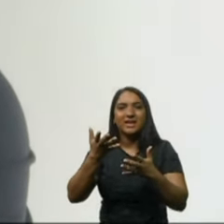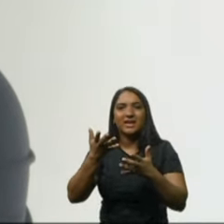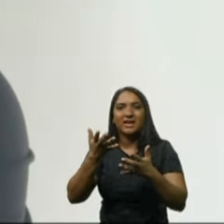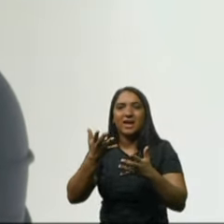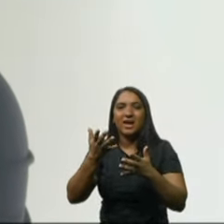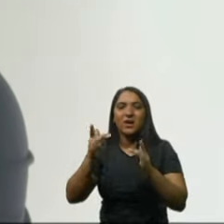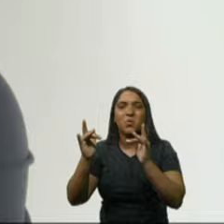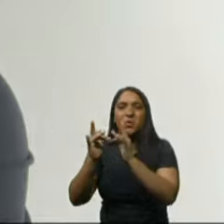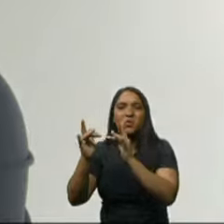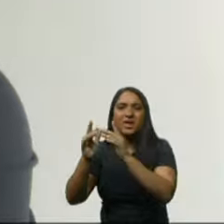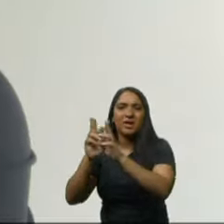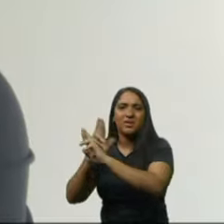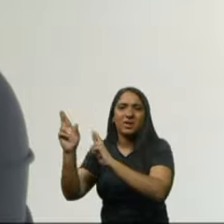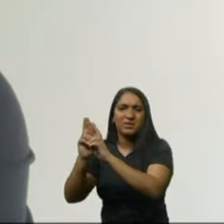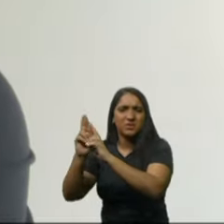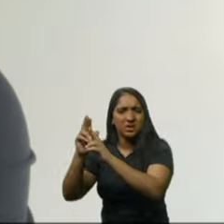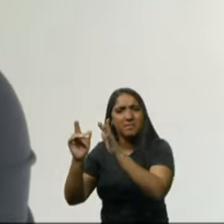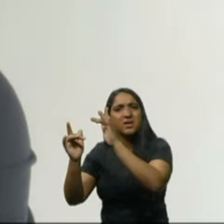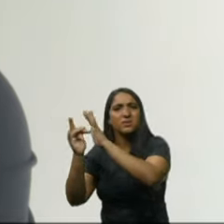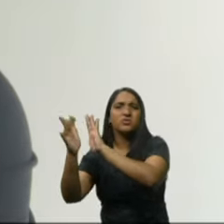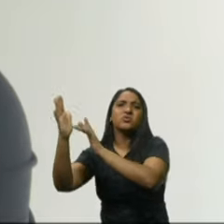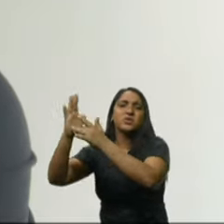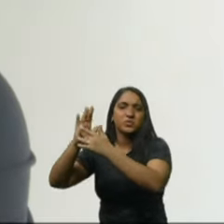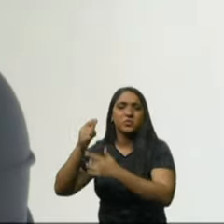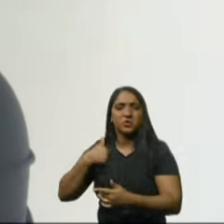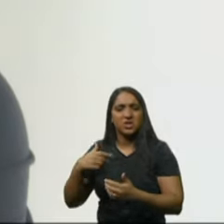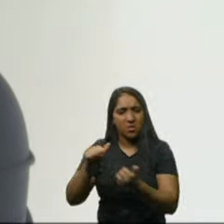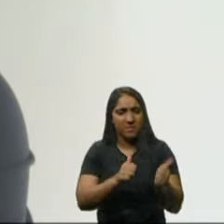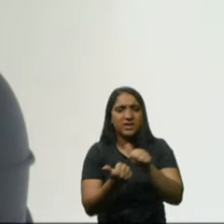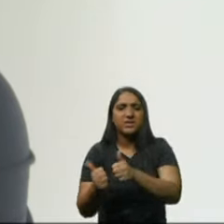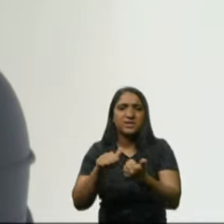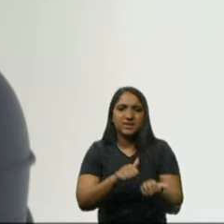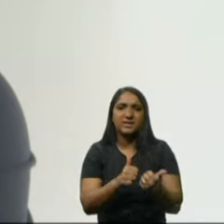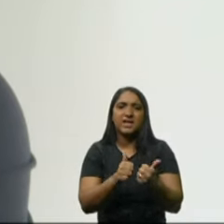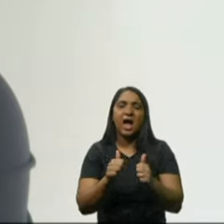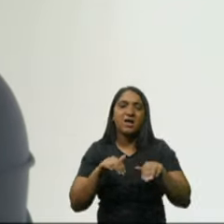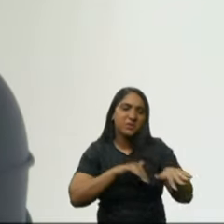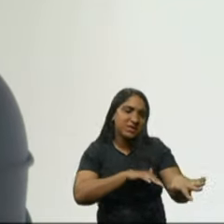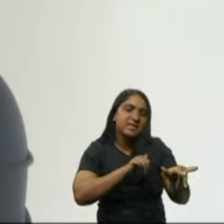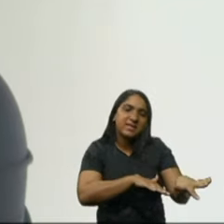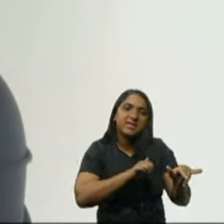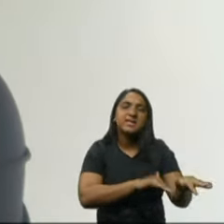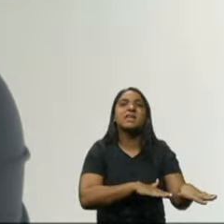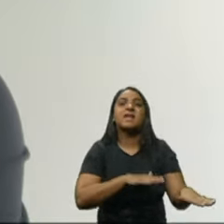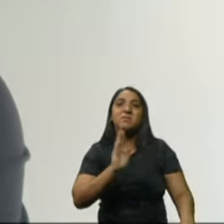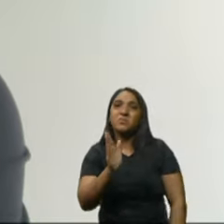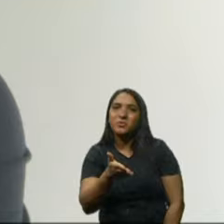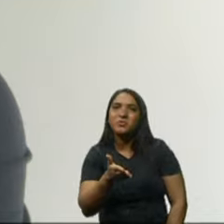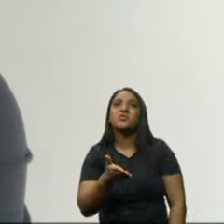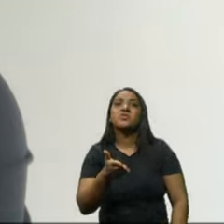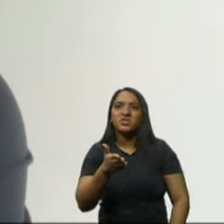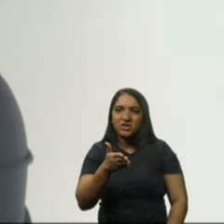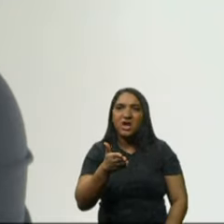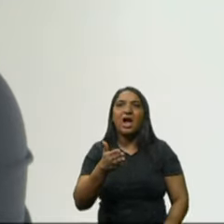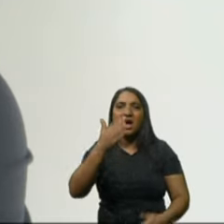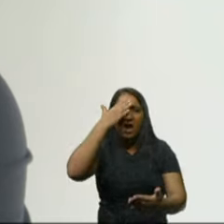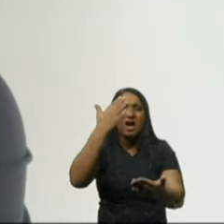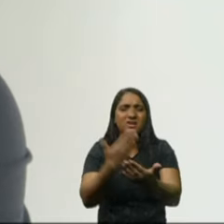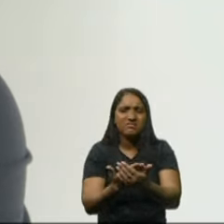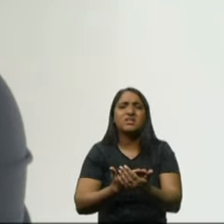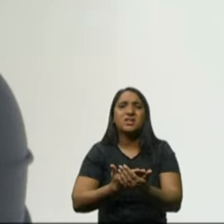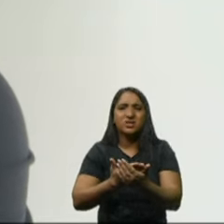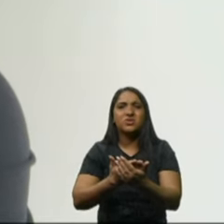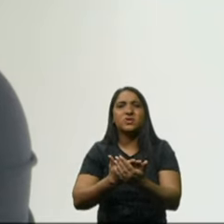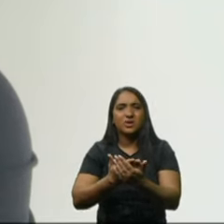já tava batizado por isso uma pessoa feliz Leila cliente é baseado na fé